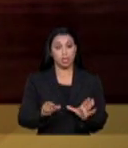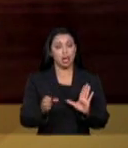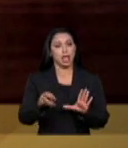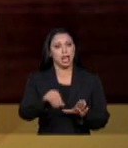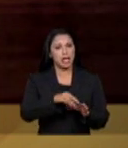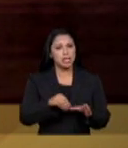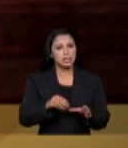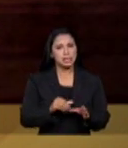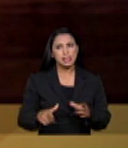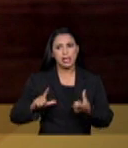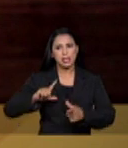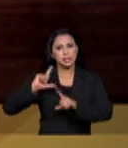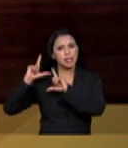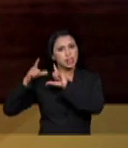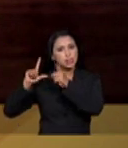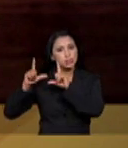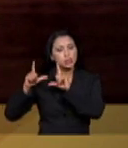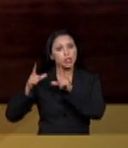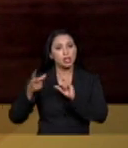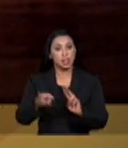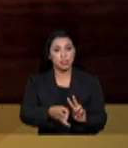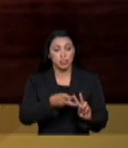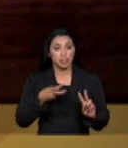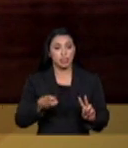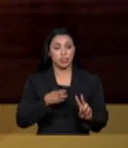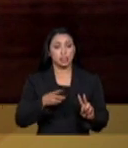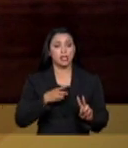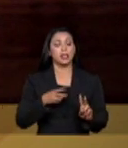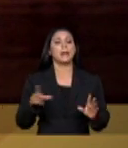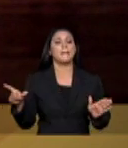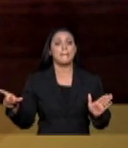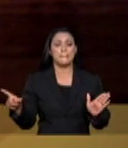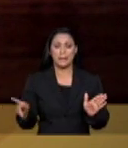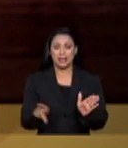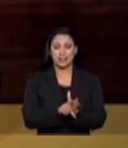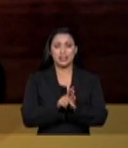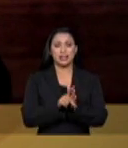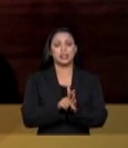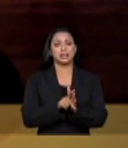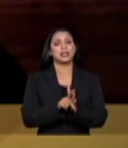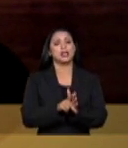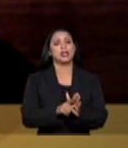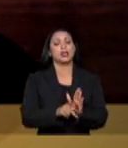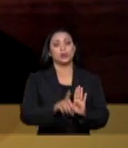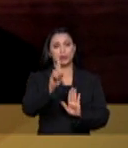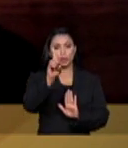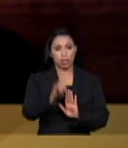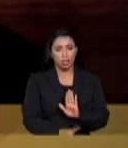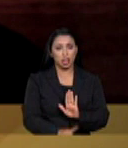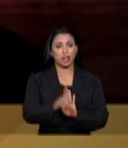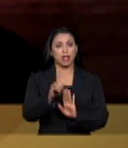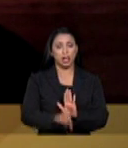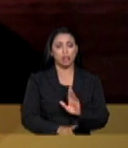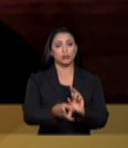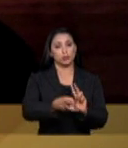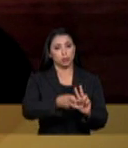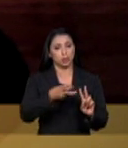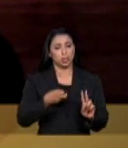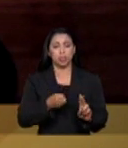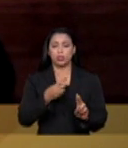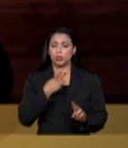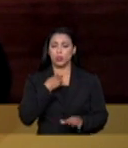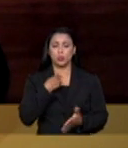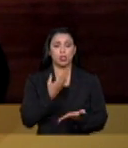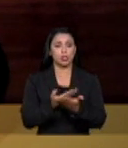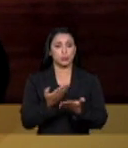as terras de ocupação tradicional indígena São inalienáveis e indisponíveis direito e ir para escrito